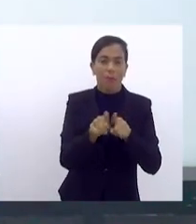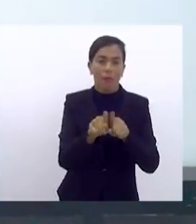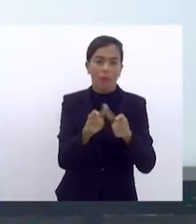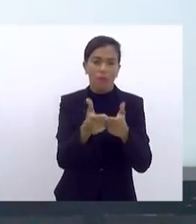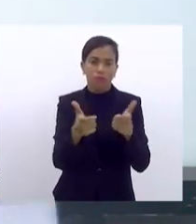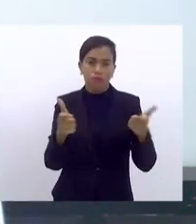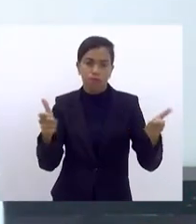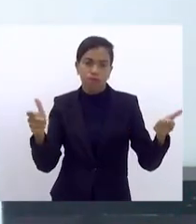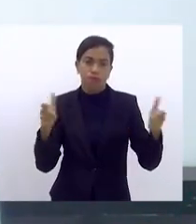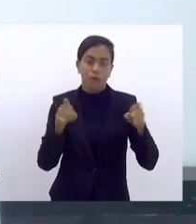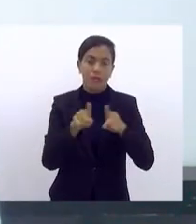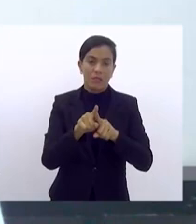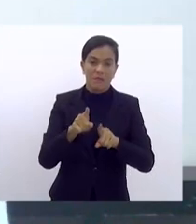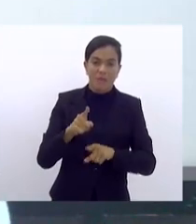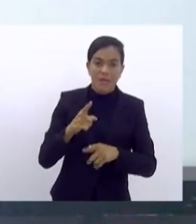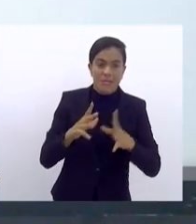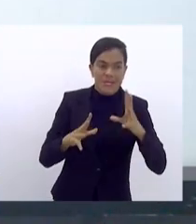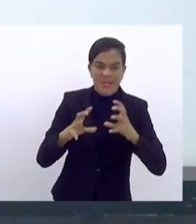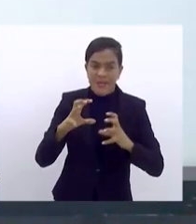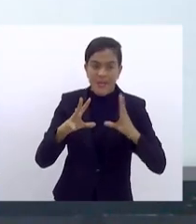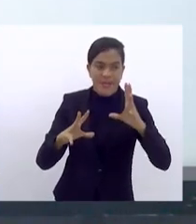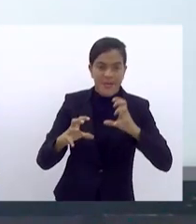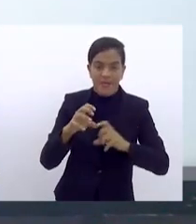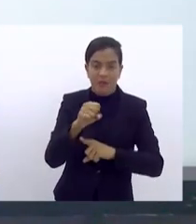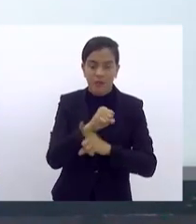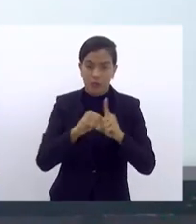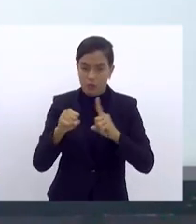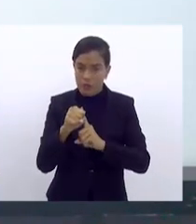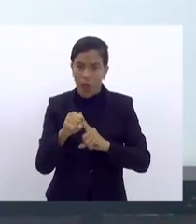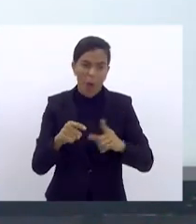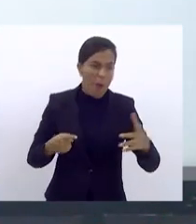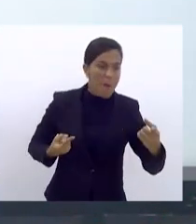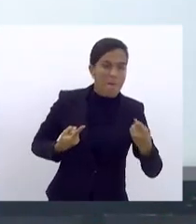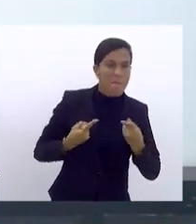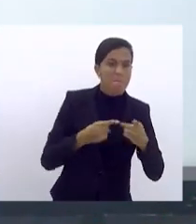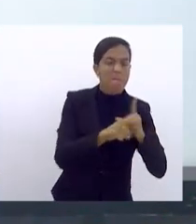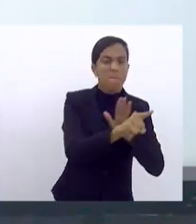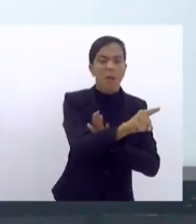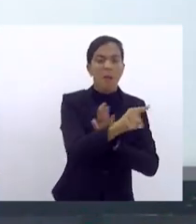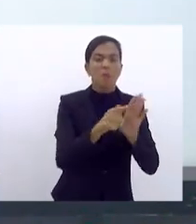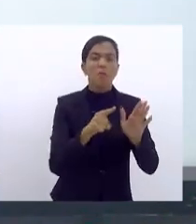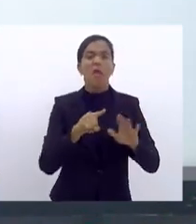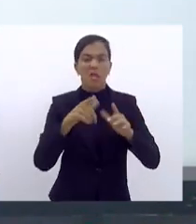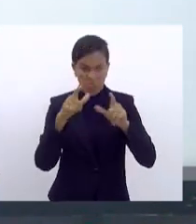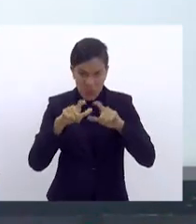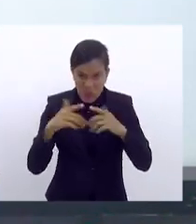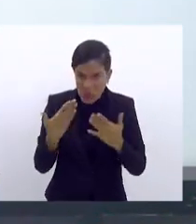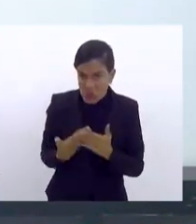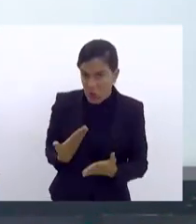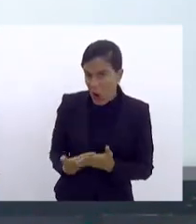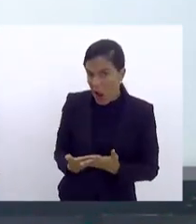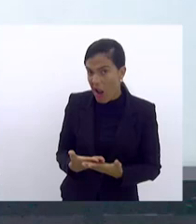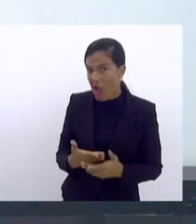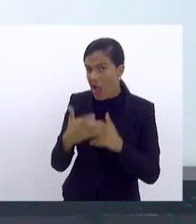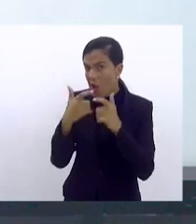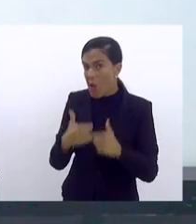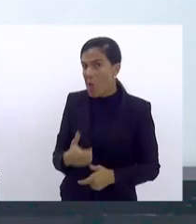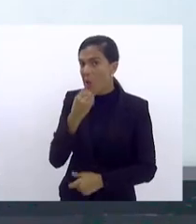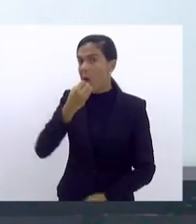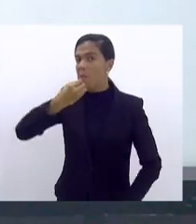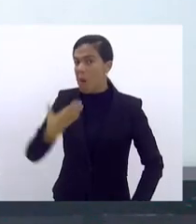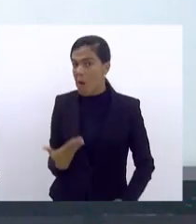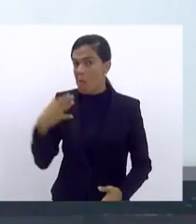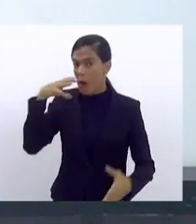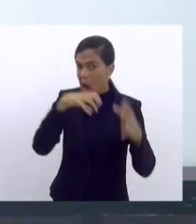vez maior das tensões sociais que questionam inclusive a validade da escola como um lugar pretensamente